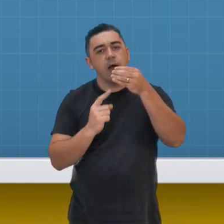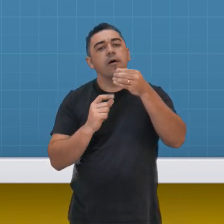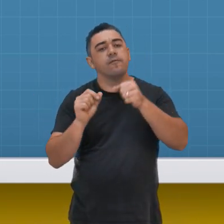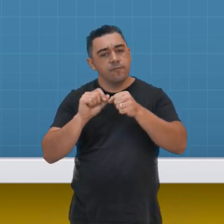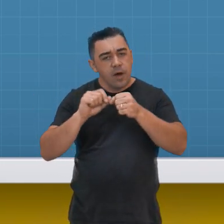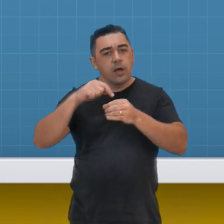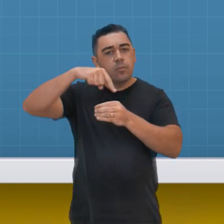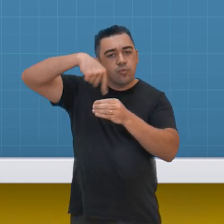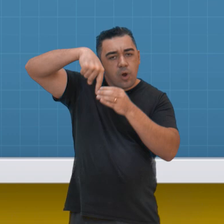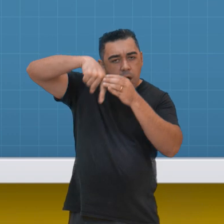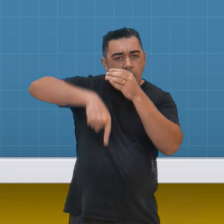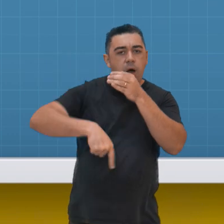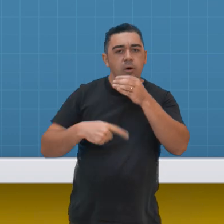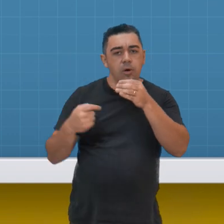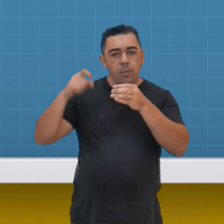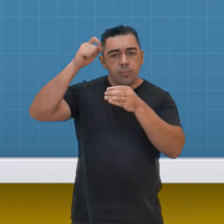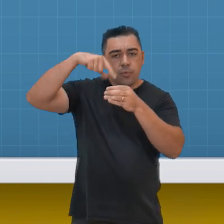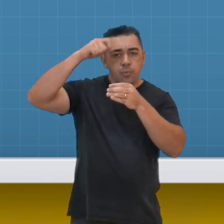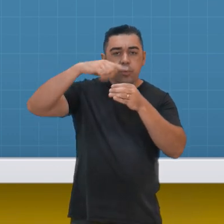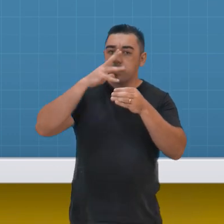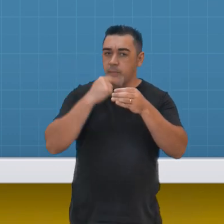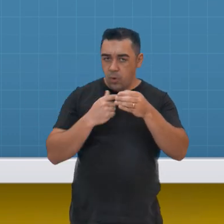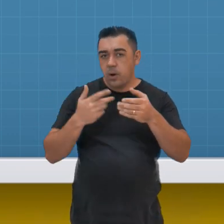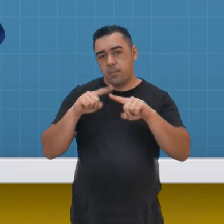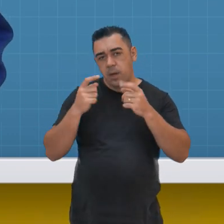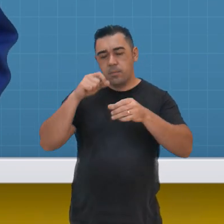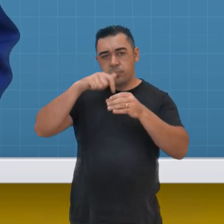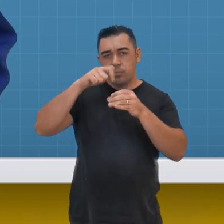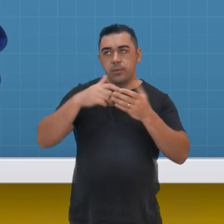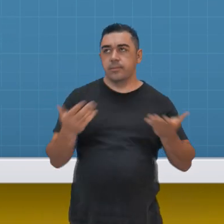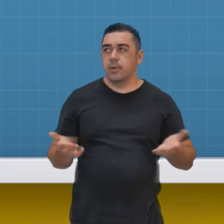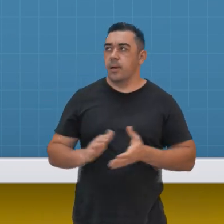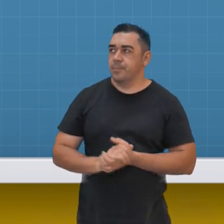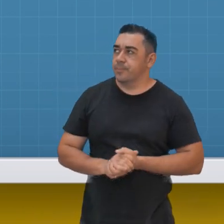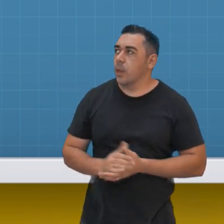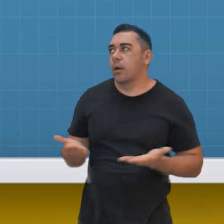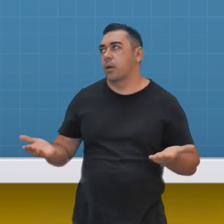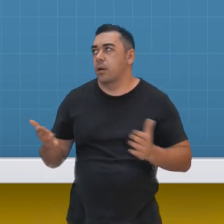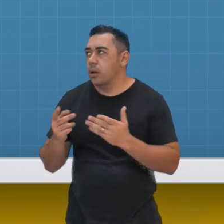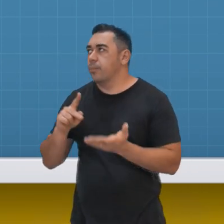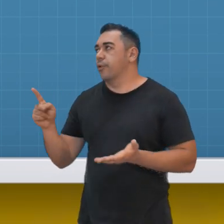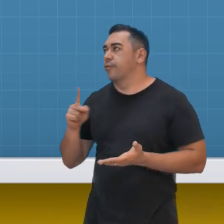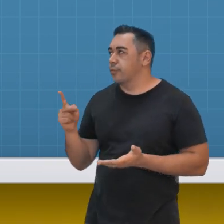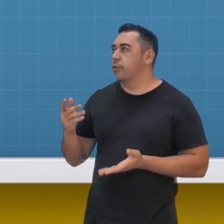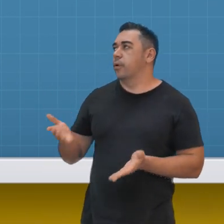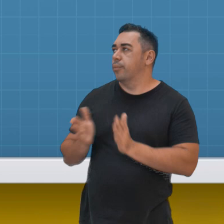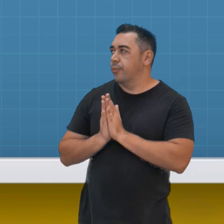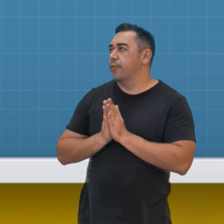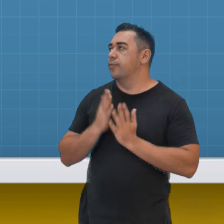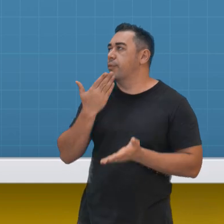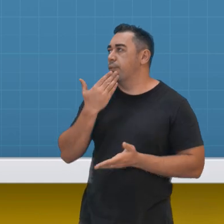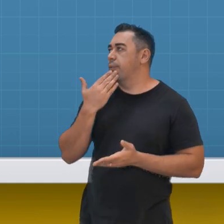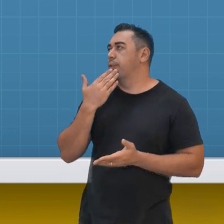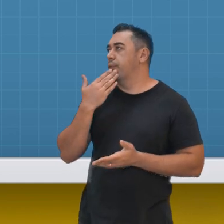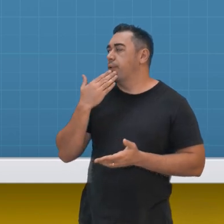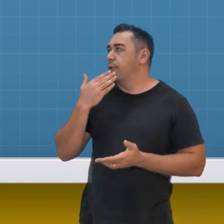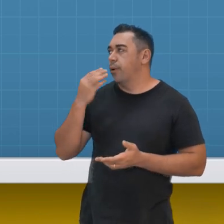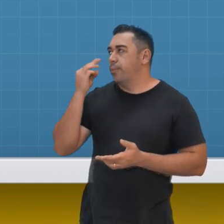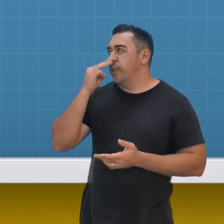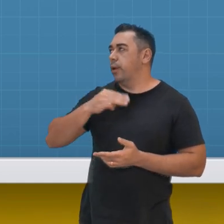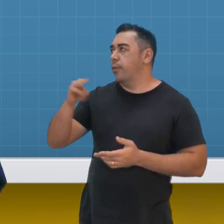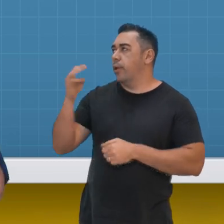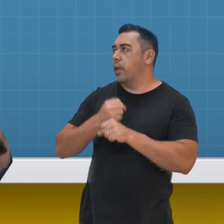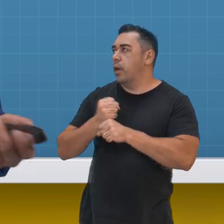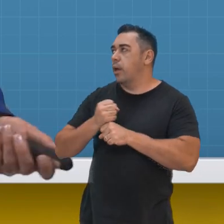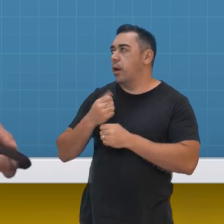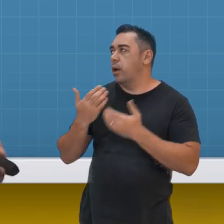fazer um buraquinho ali. Ah, professor, mas daí, por favor, né? Claro, com milhões de anos, mas nós vivemos quantos anos?